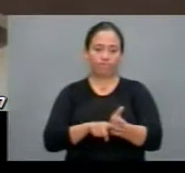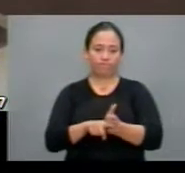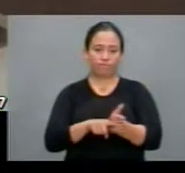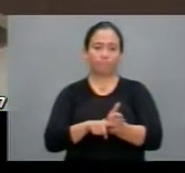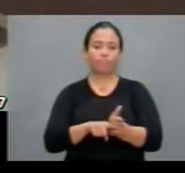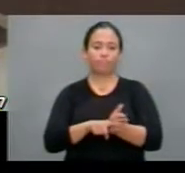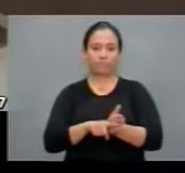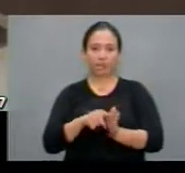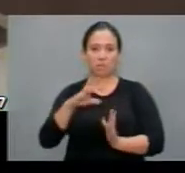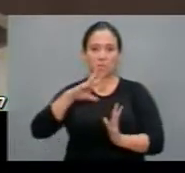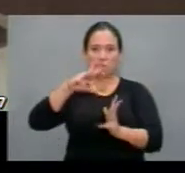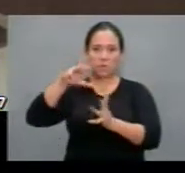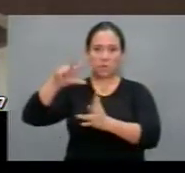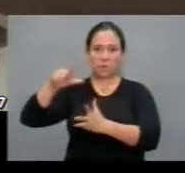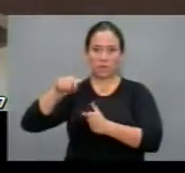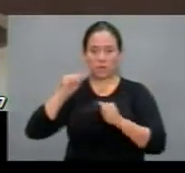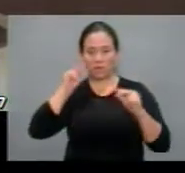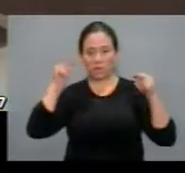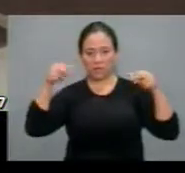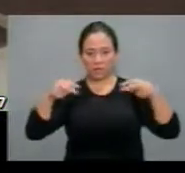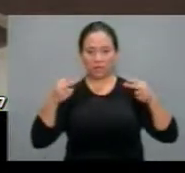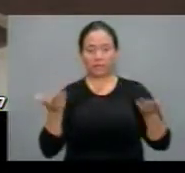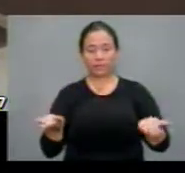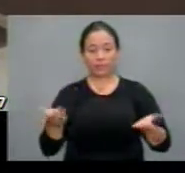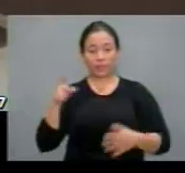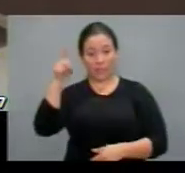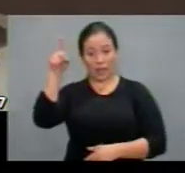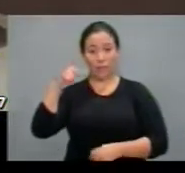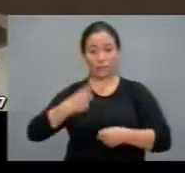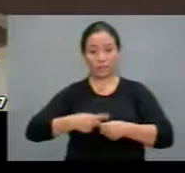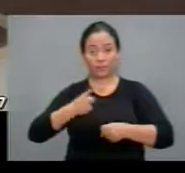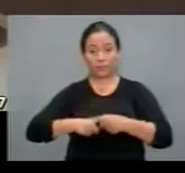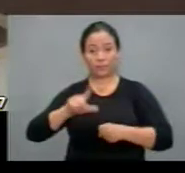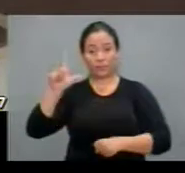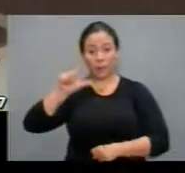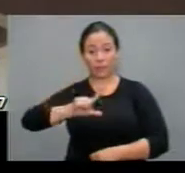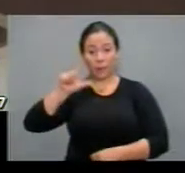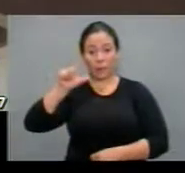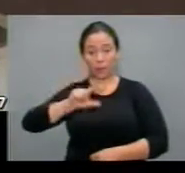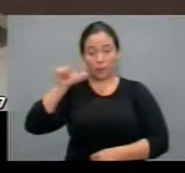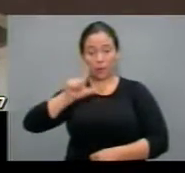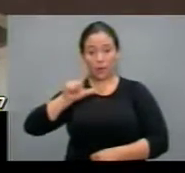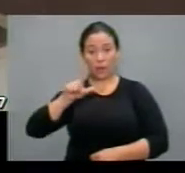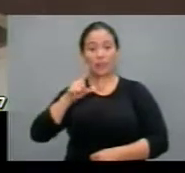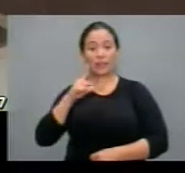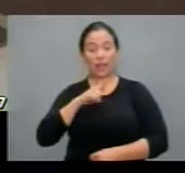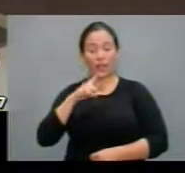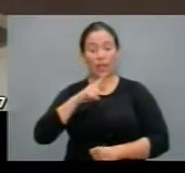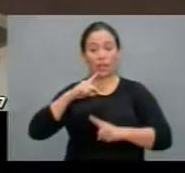absurdo. Eu estou aqui com a nota da Diocese de Limoeiro. Ou seja, a Diocese tem que falar